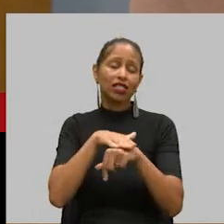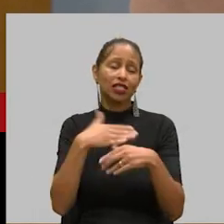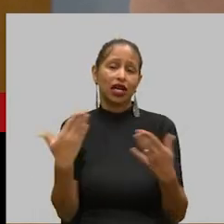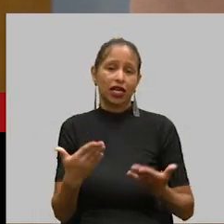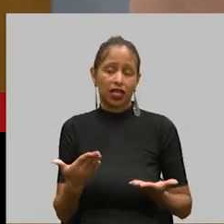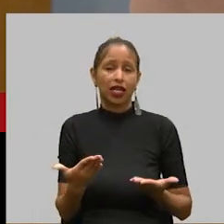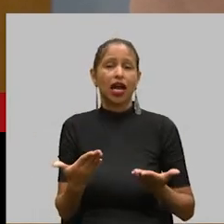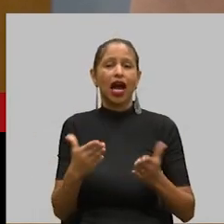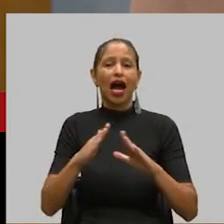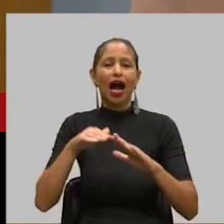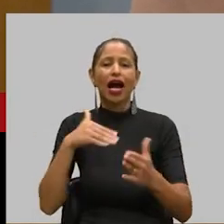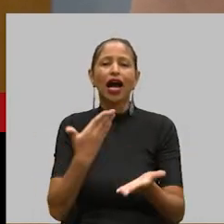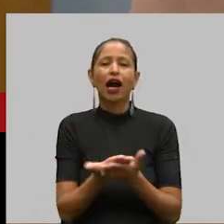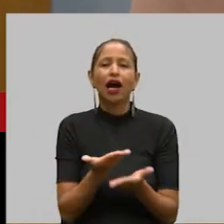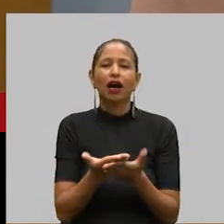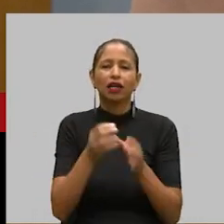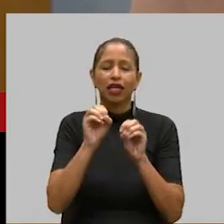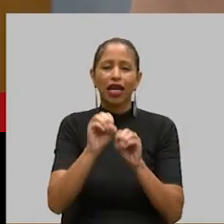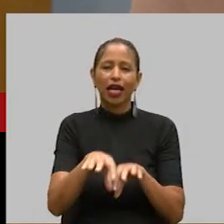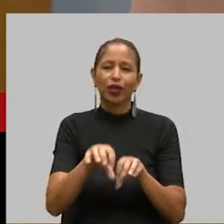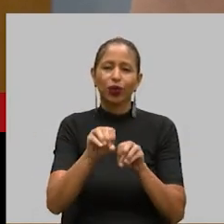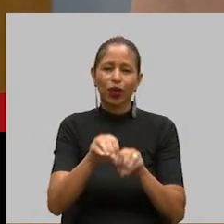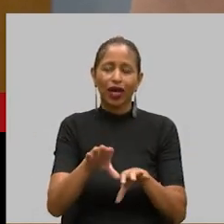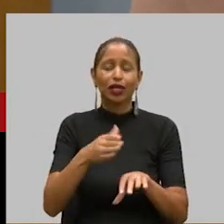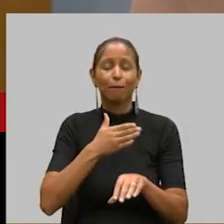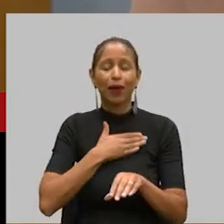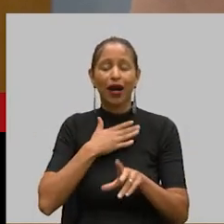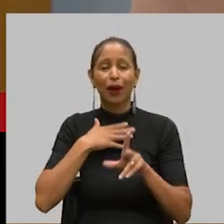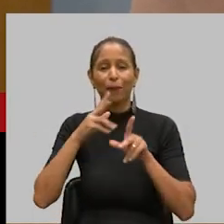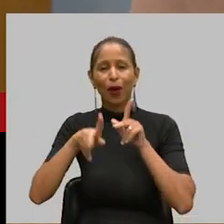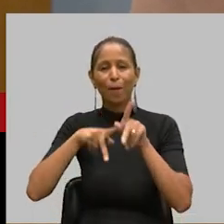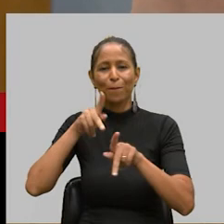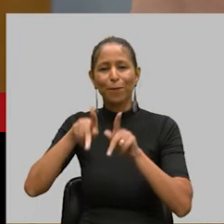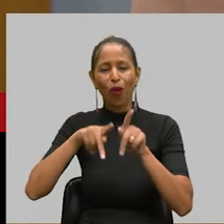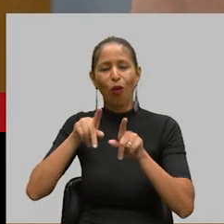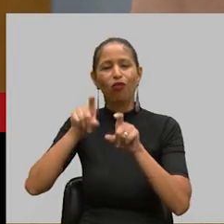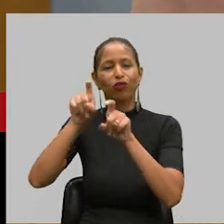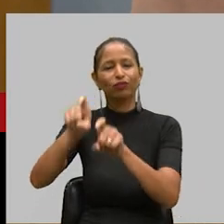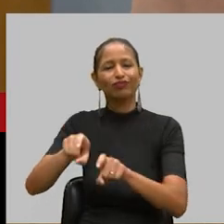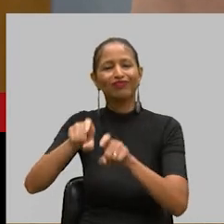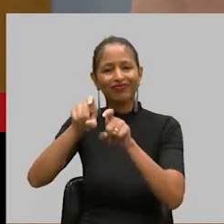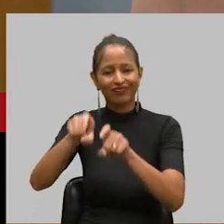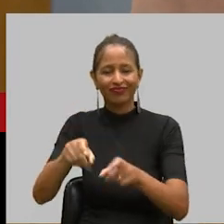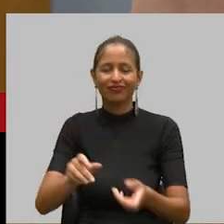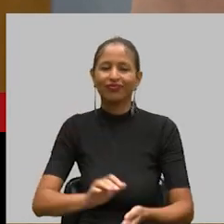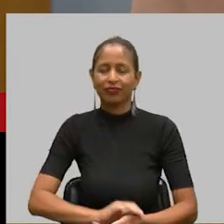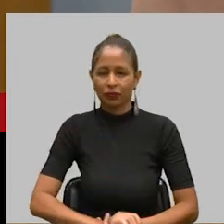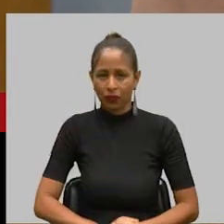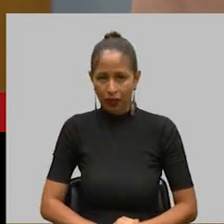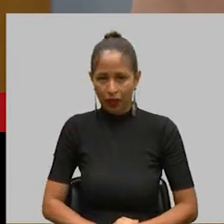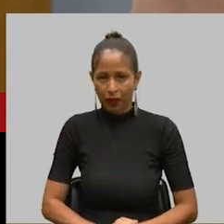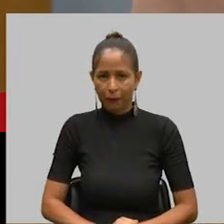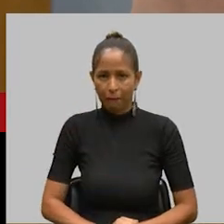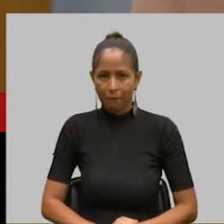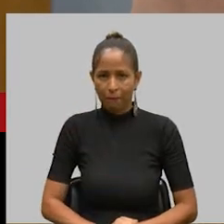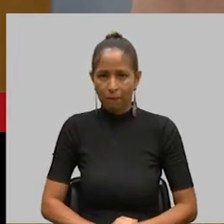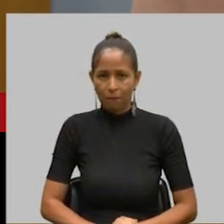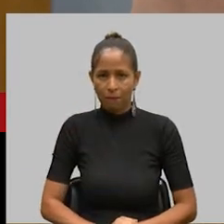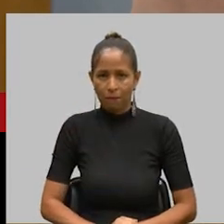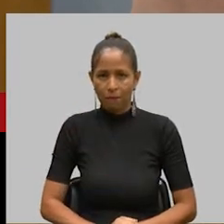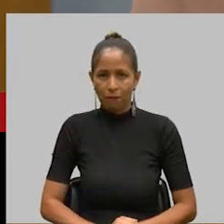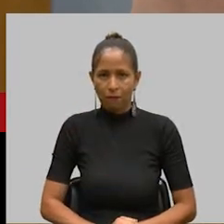a educação para a minha gente para o povo do campo que foi tão marginalizado tão